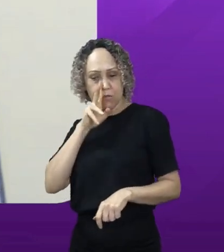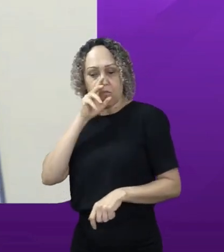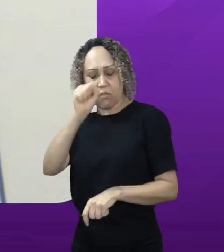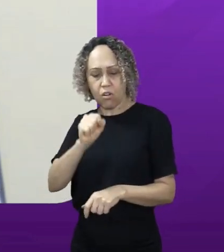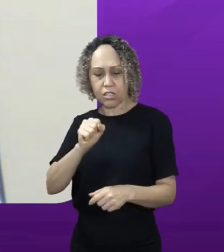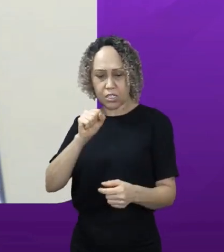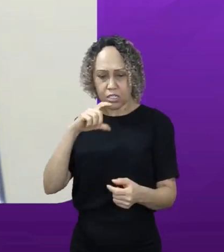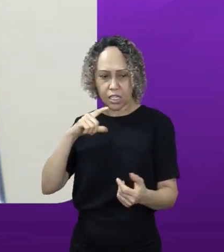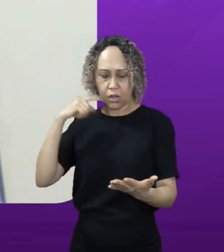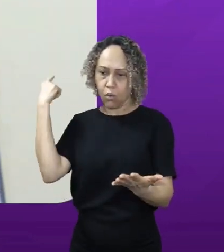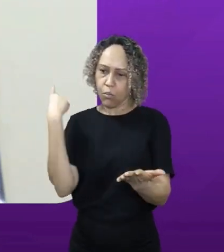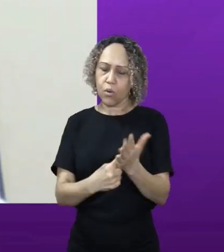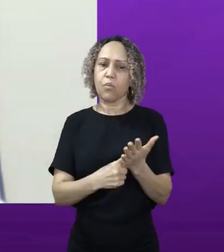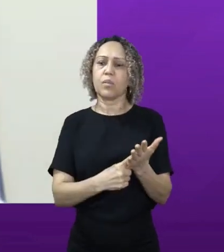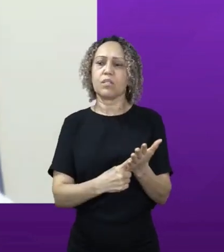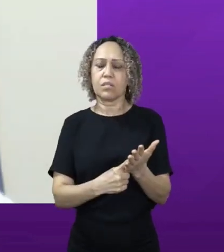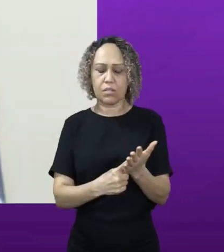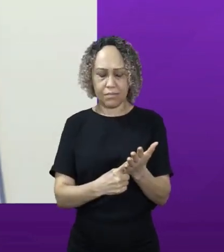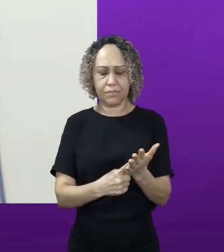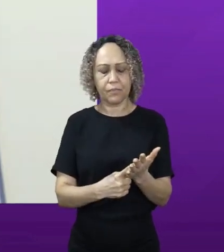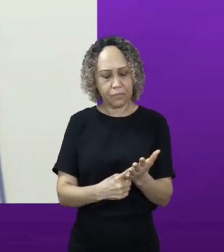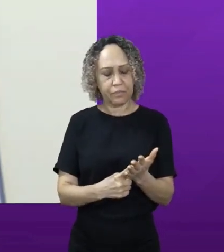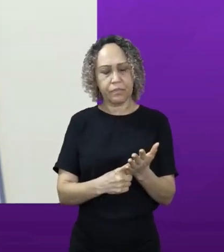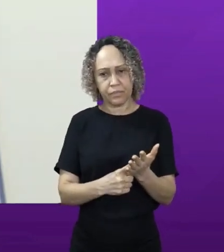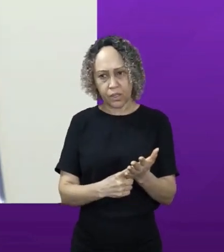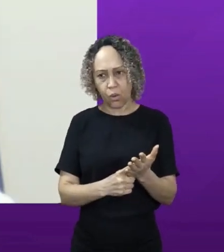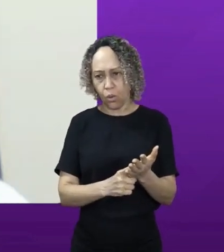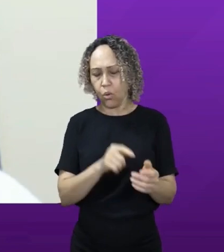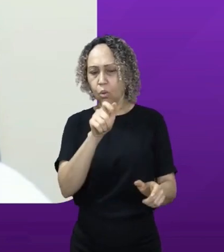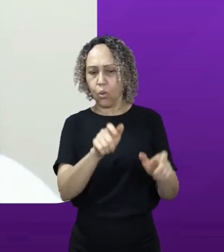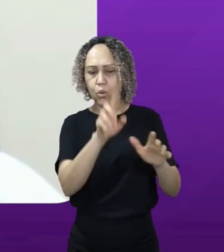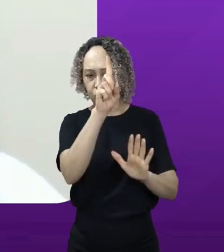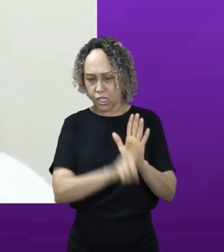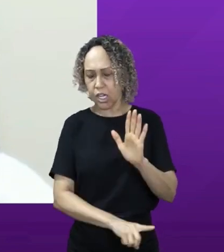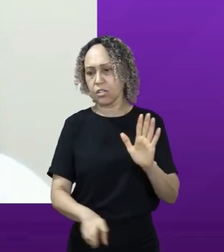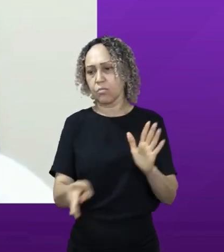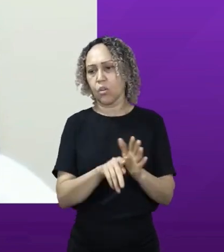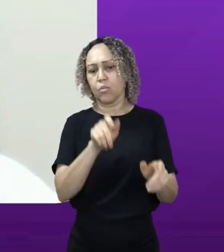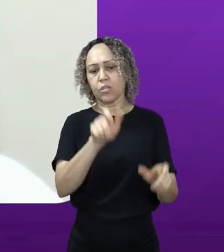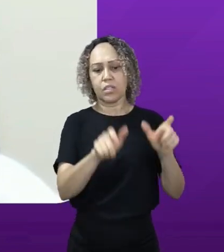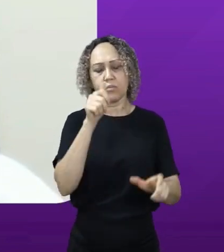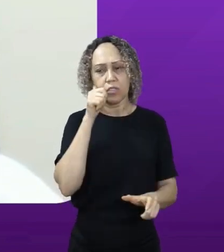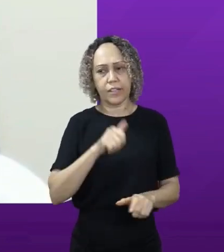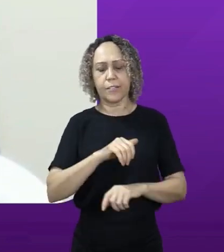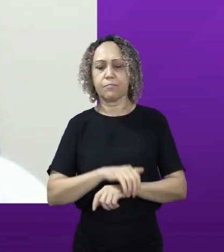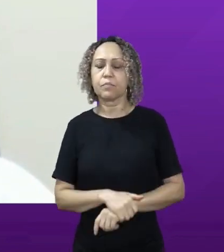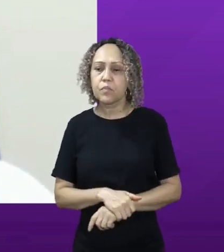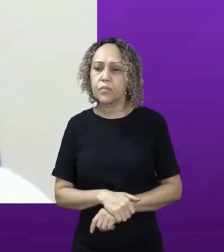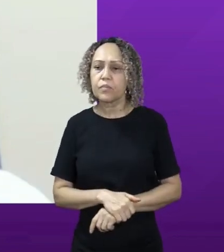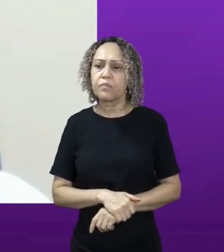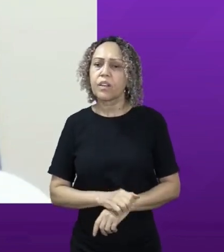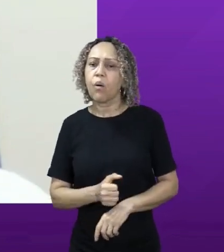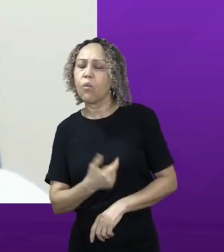muitas vezes, inclusive eu espero que a lei da ficha limpa não caia, o tempo da pena, porque quando muitas